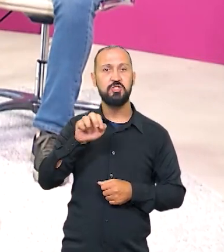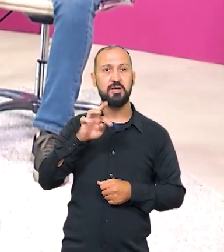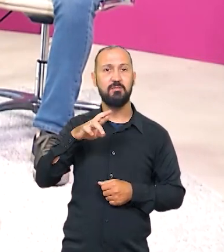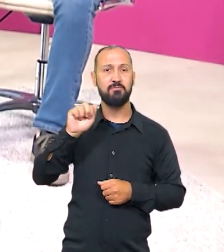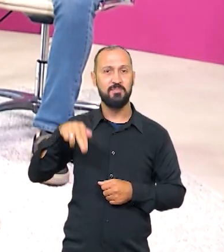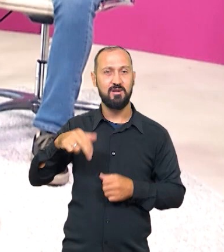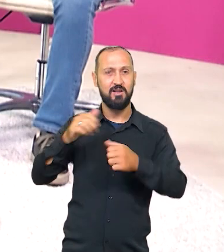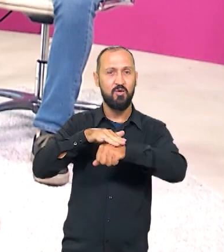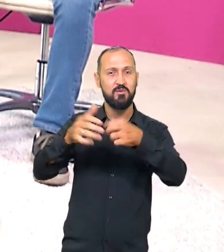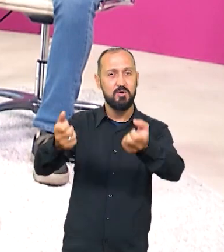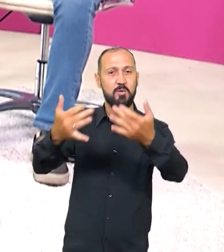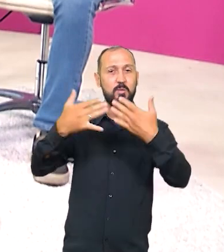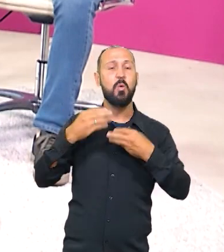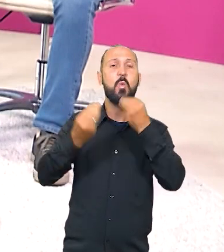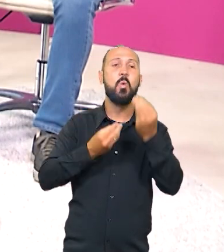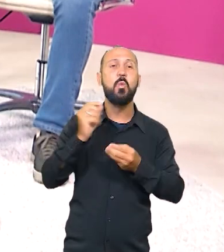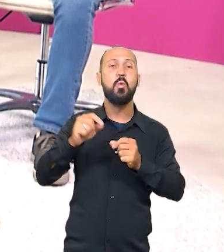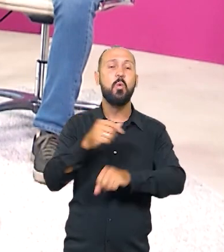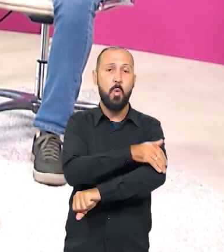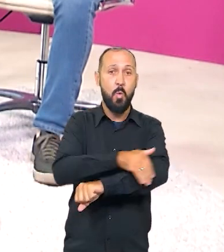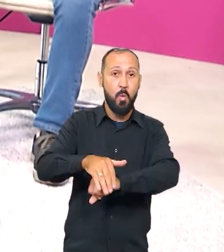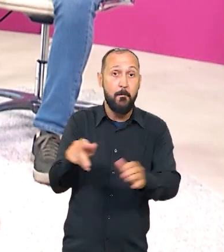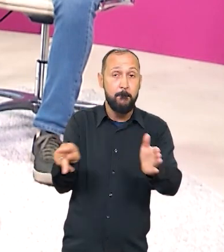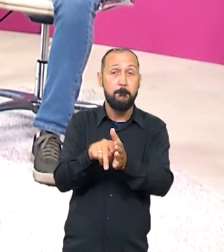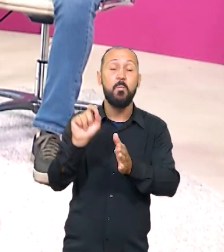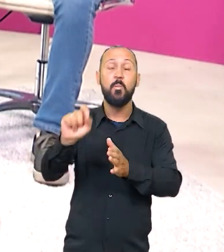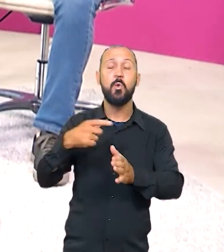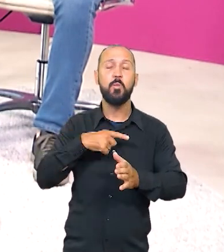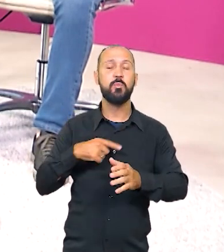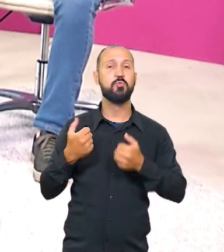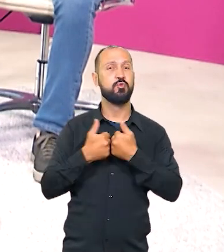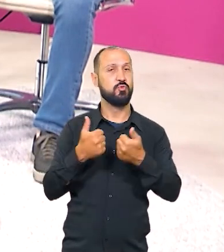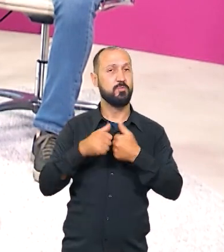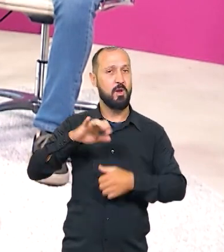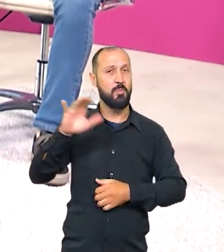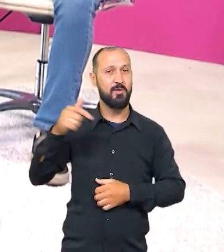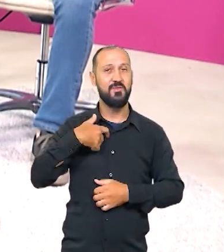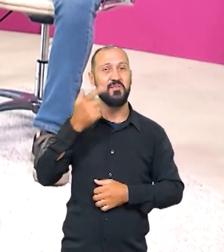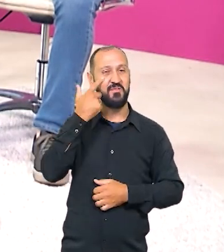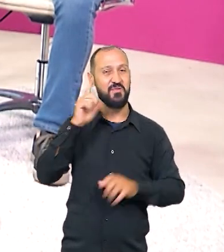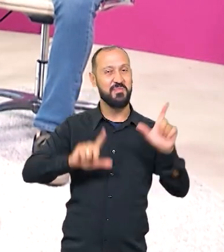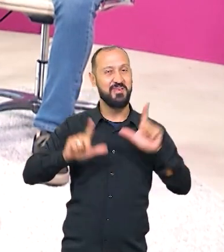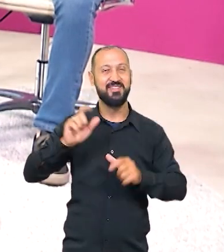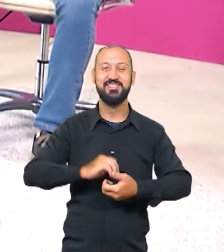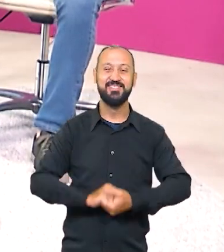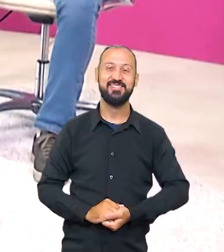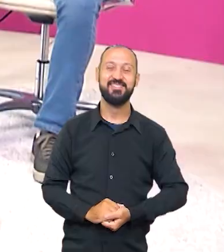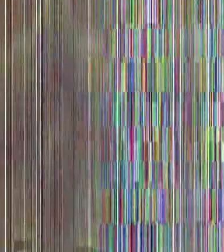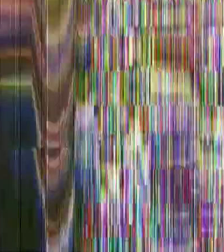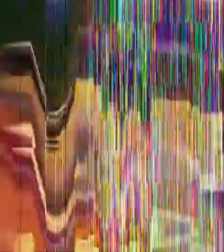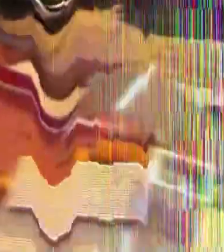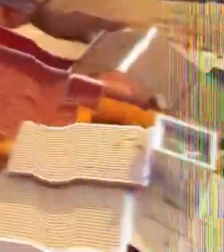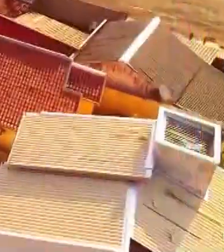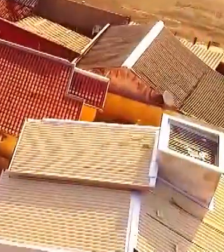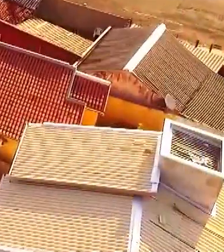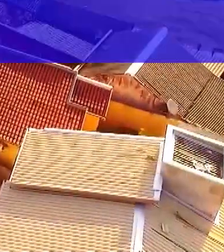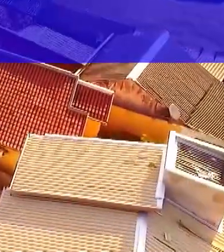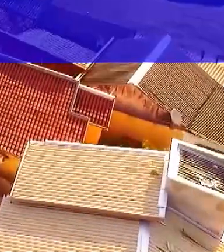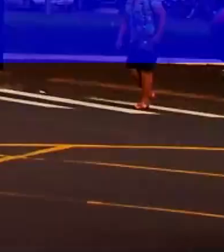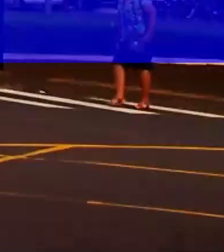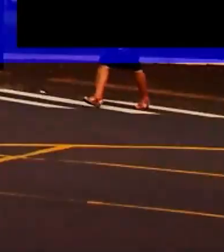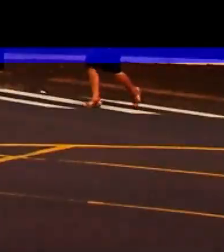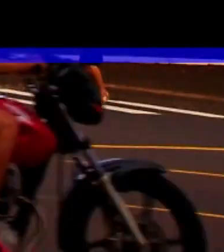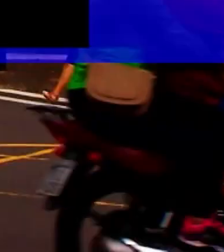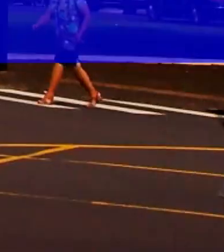AGETRAN, e contou tudo pra gente sobre os corredores de ônibus de Campo Grande. Nos vemos no Velocidade.